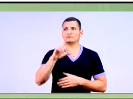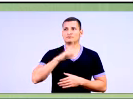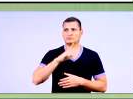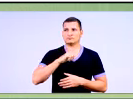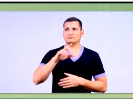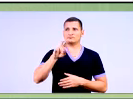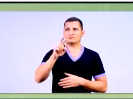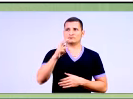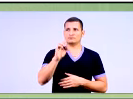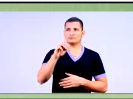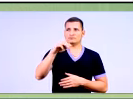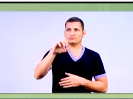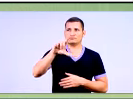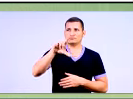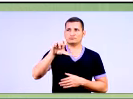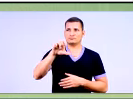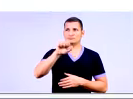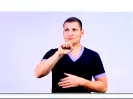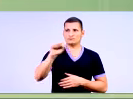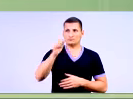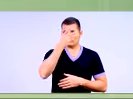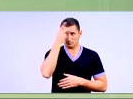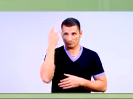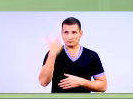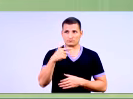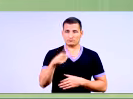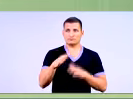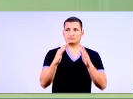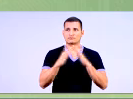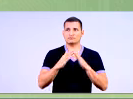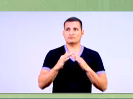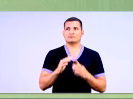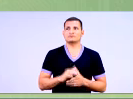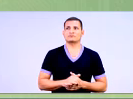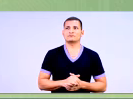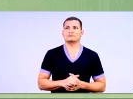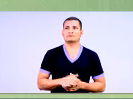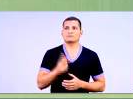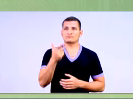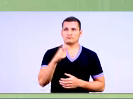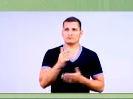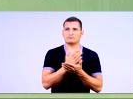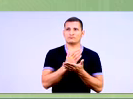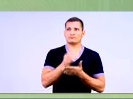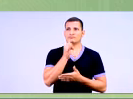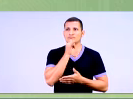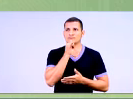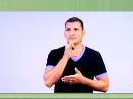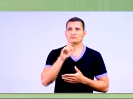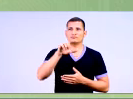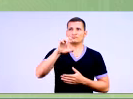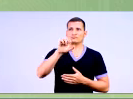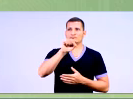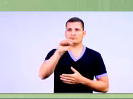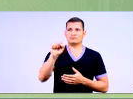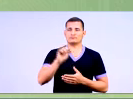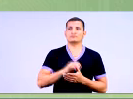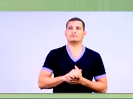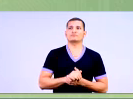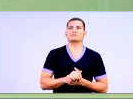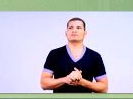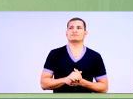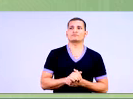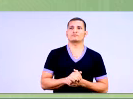sem teto, uma pessoa que não tem casa. Aqui mais alguns exemplos com less.